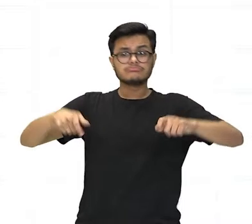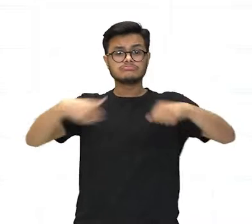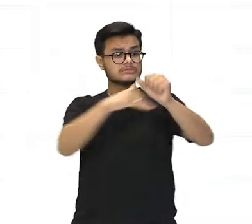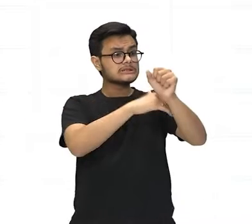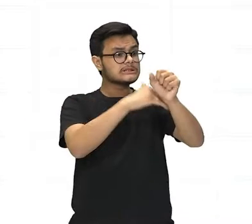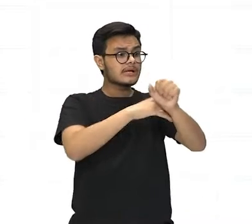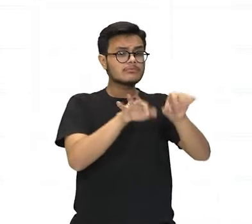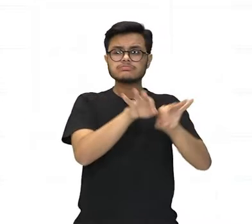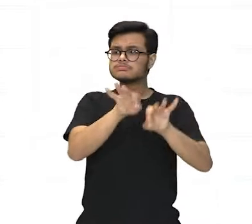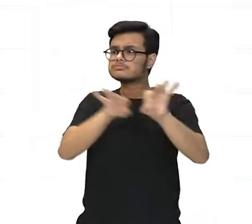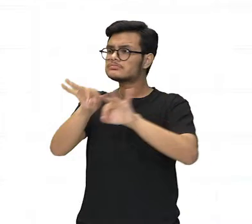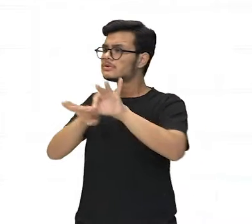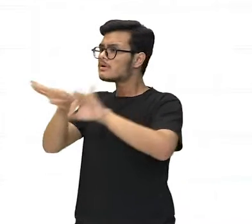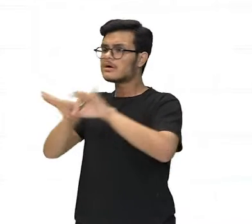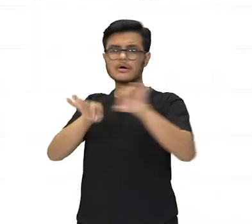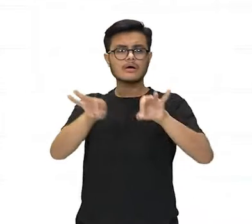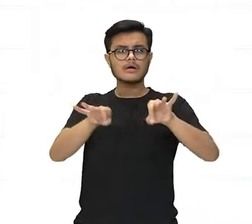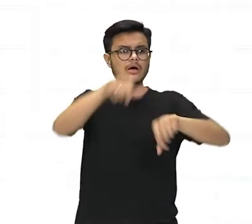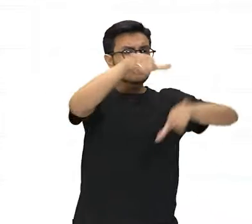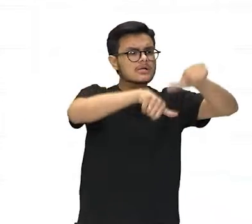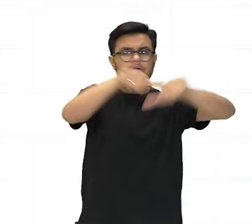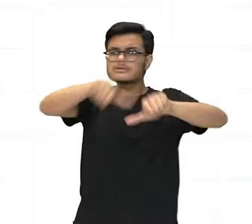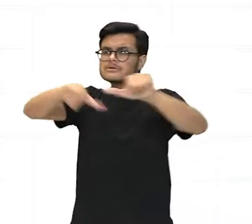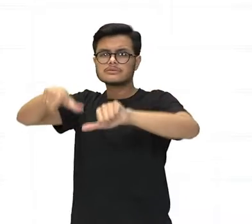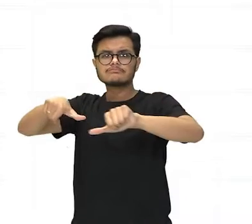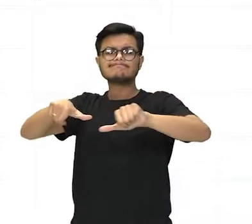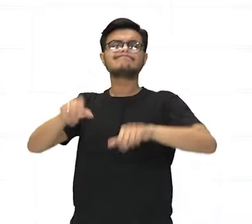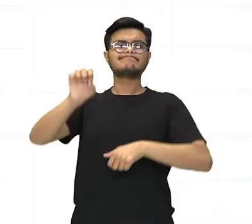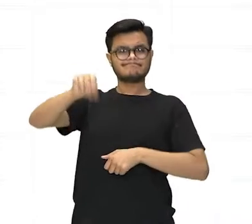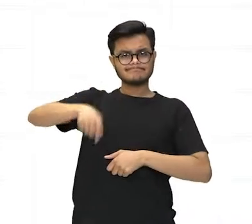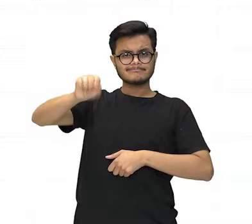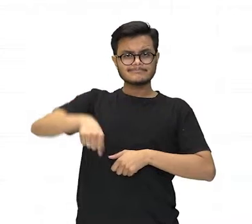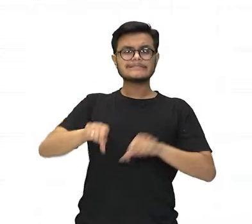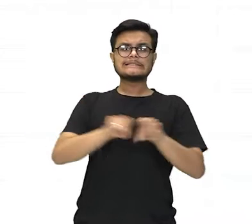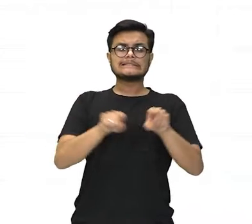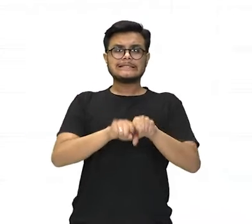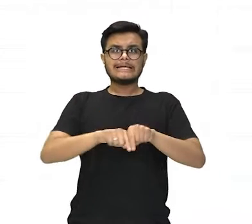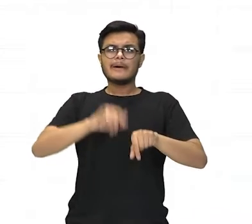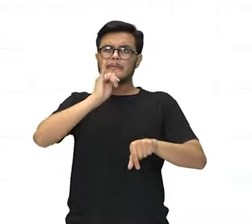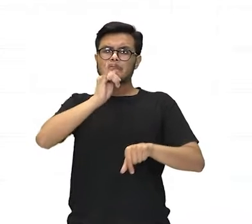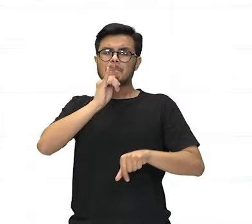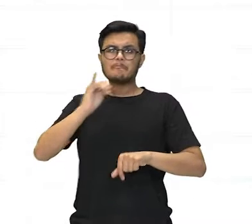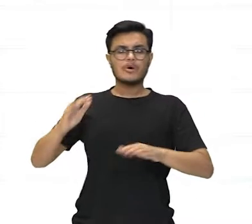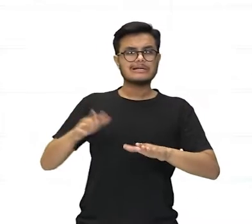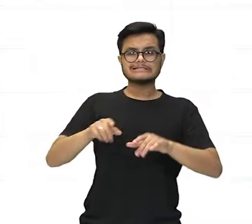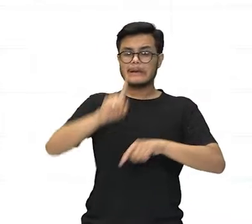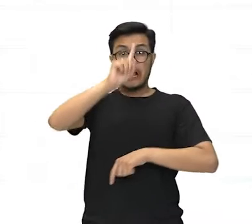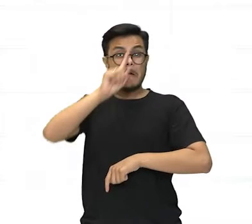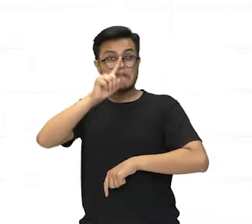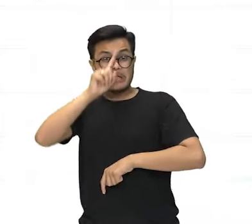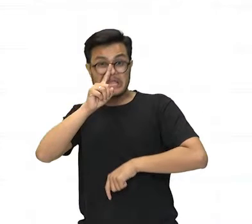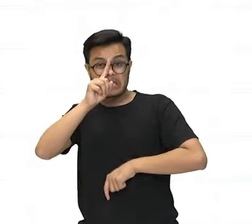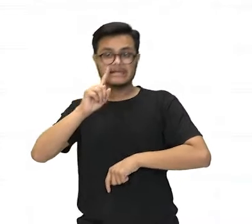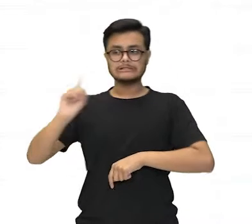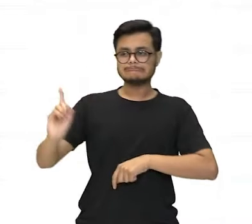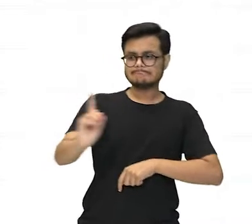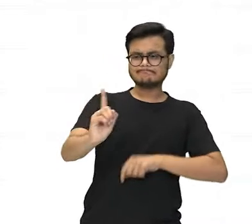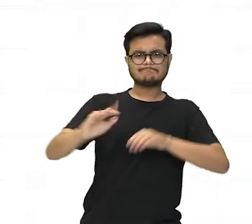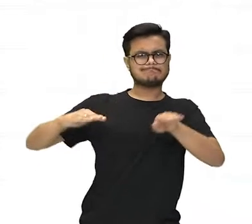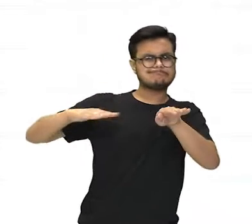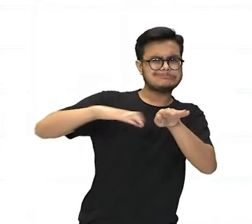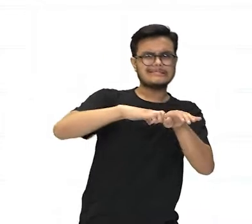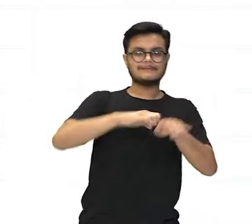do ocorrido, principalmente se foi um acidente grave, né, grandioso, tá?